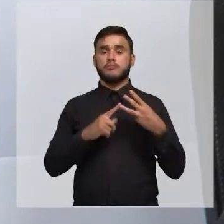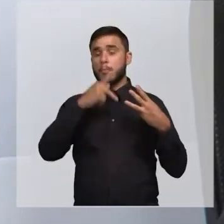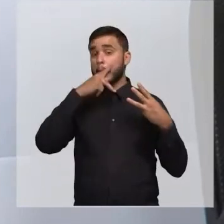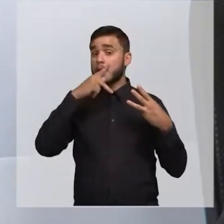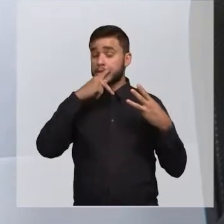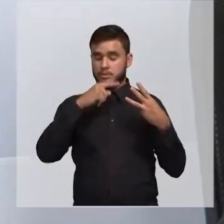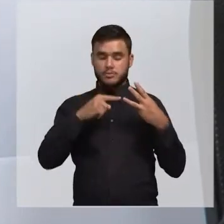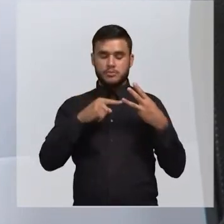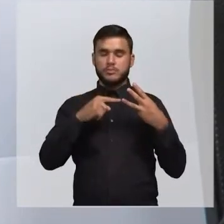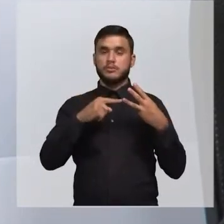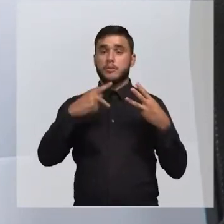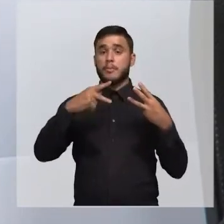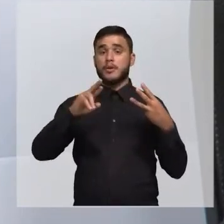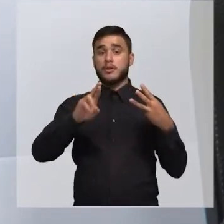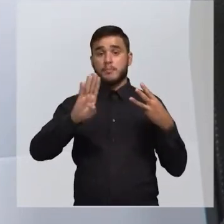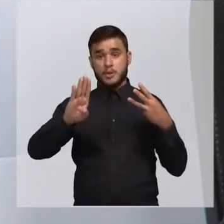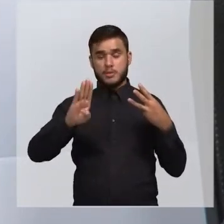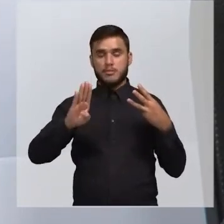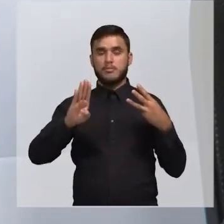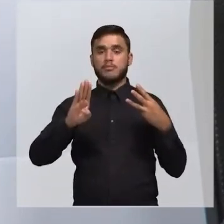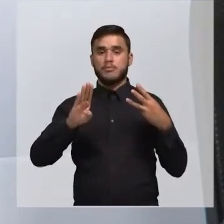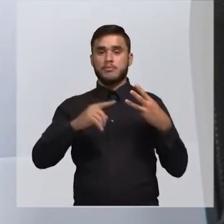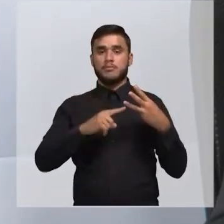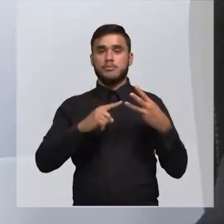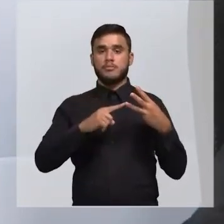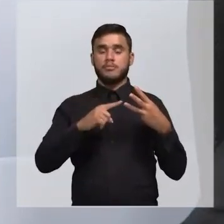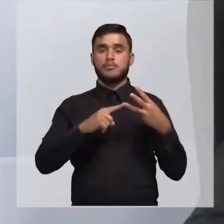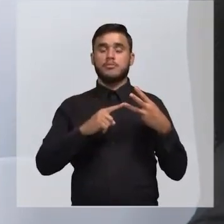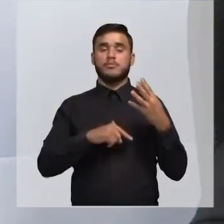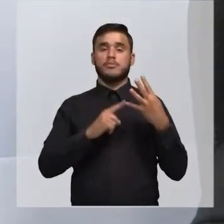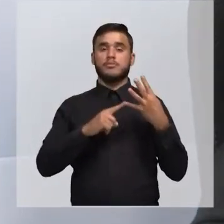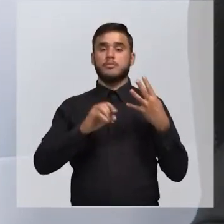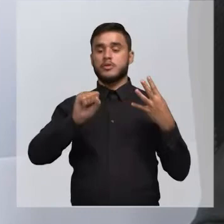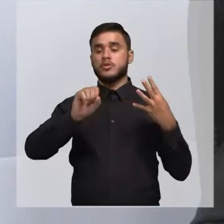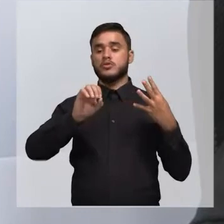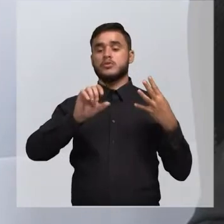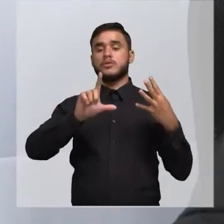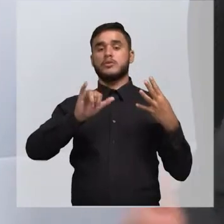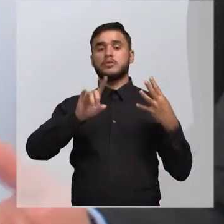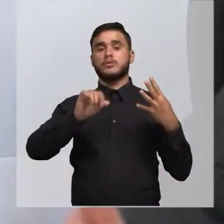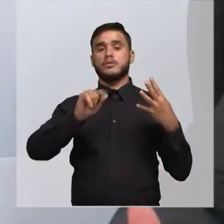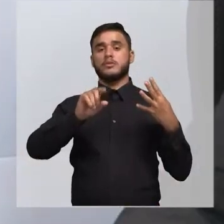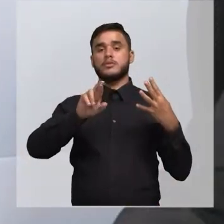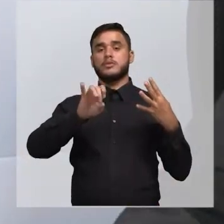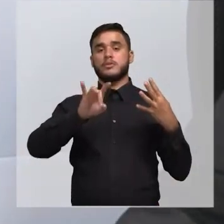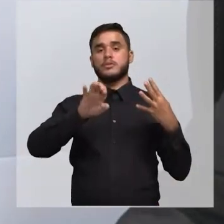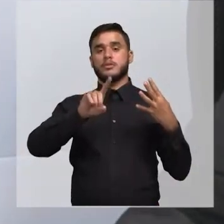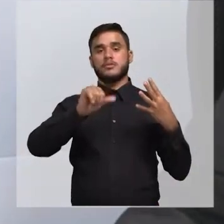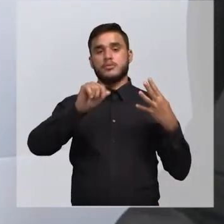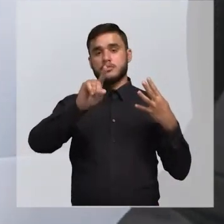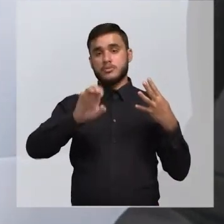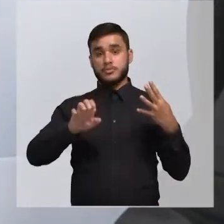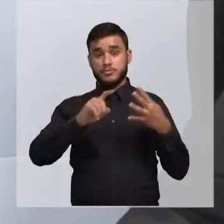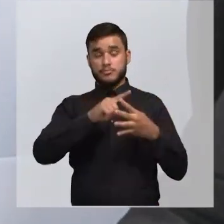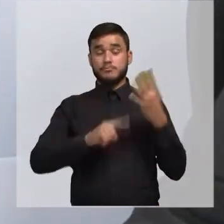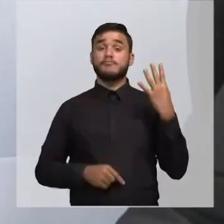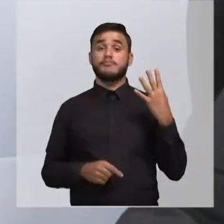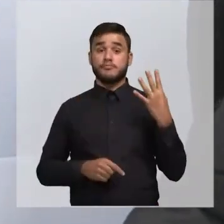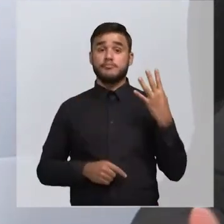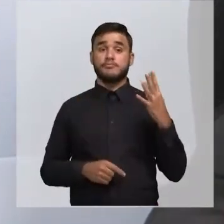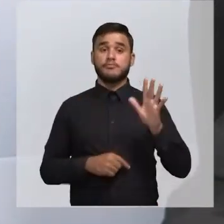pelo PRB, que é ligado à Igreja Universal, e pelo Solidariedade. E agora recebeu o apoio de